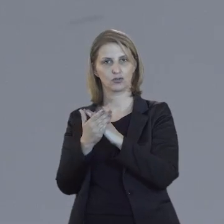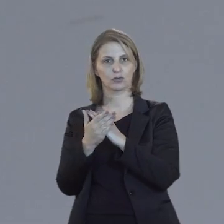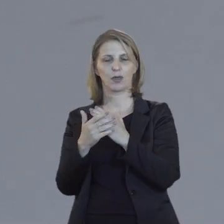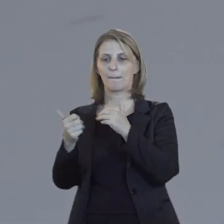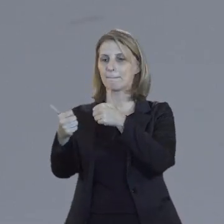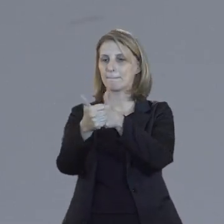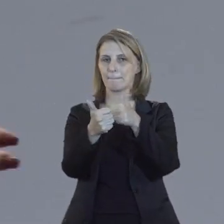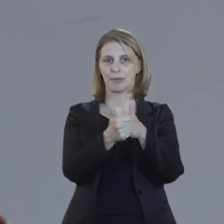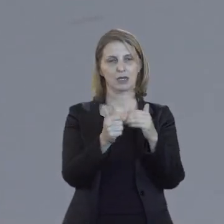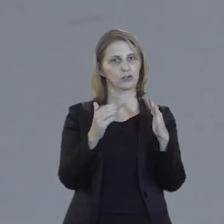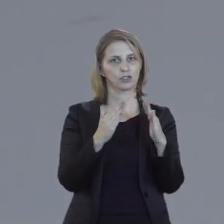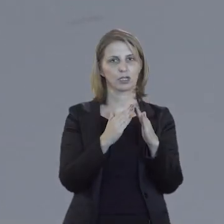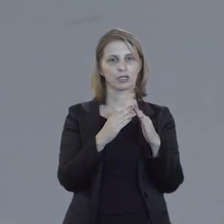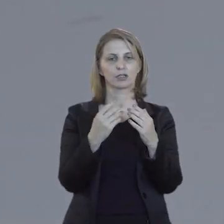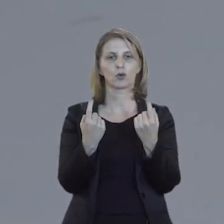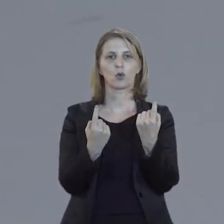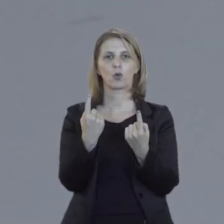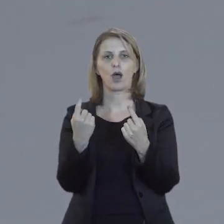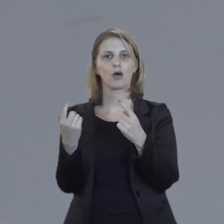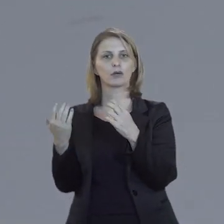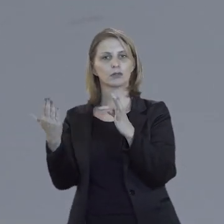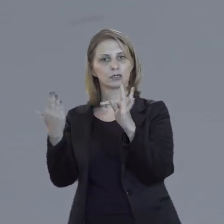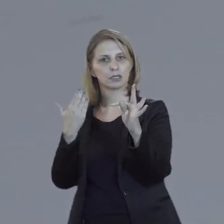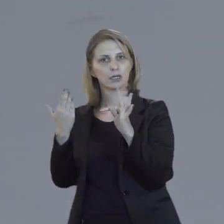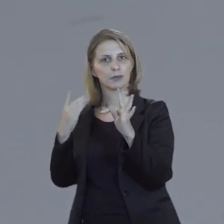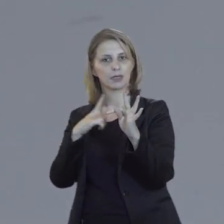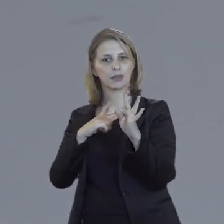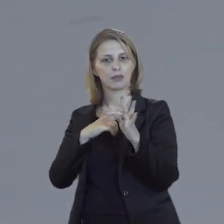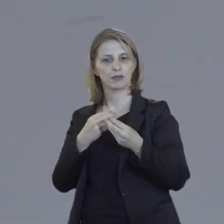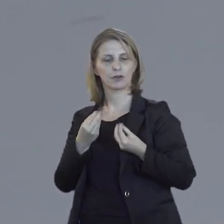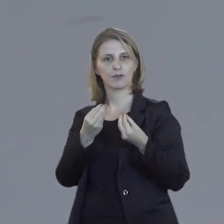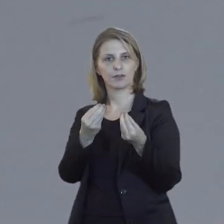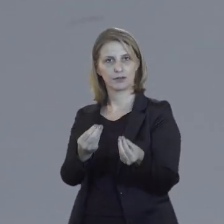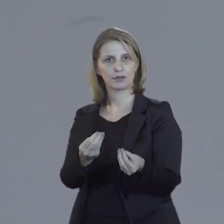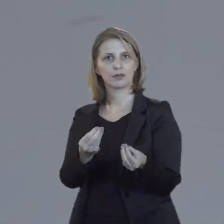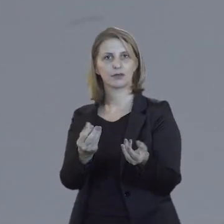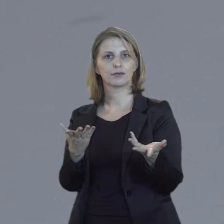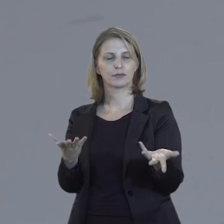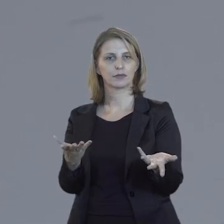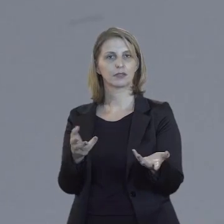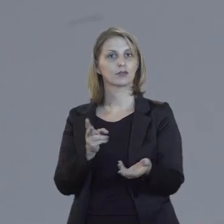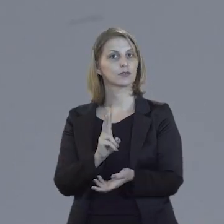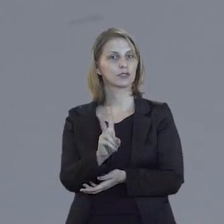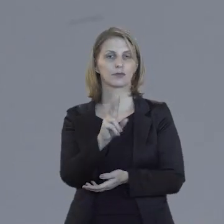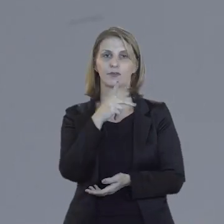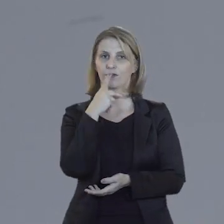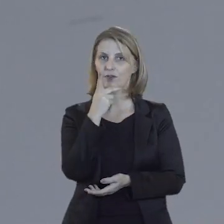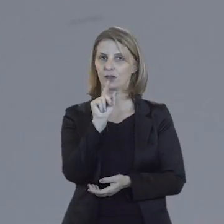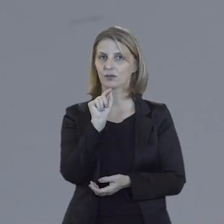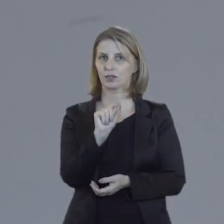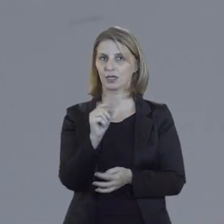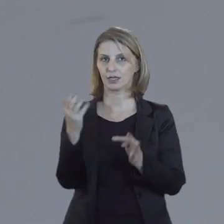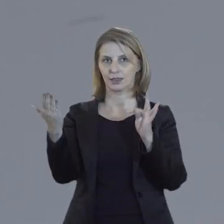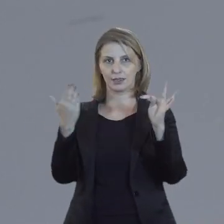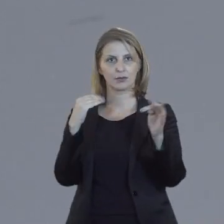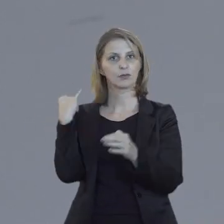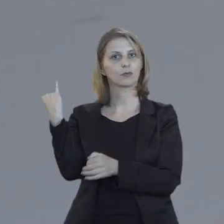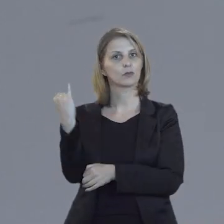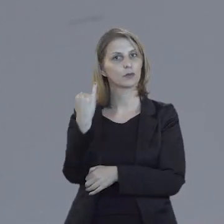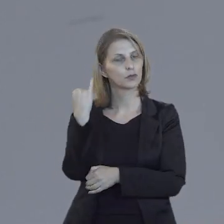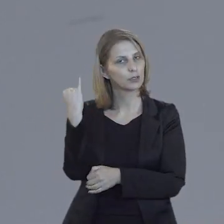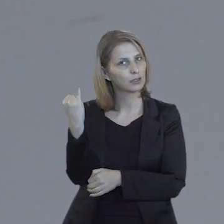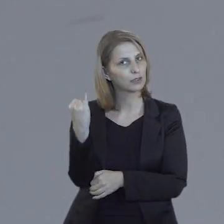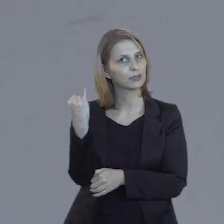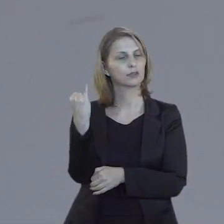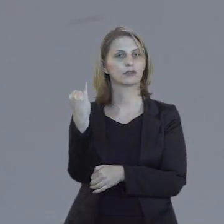onde procurar, né, na sua unidade mais próxima, né, que tipo de terapia essa unidade vai oferecer, né. E assim, eu sempre